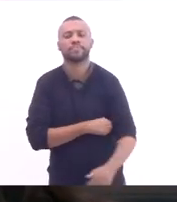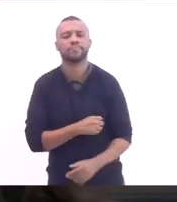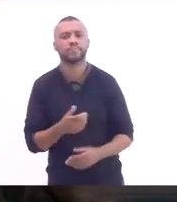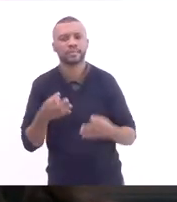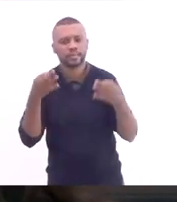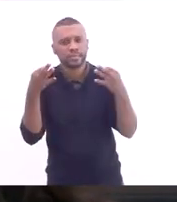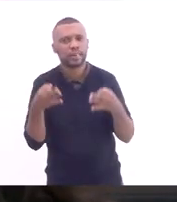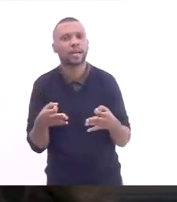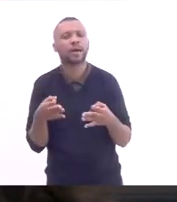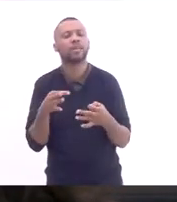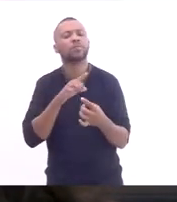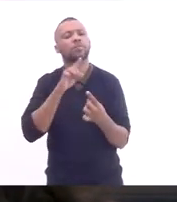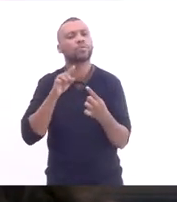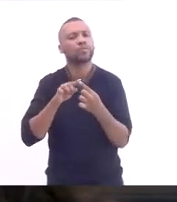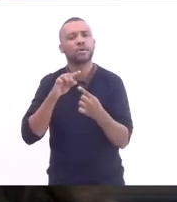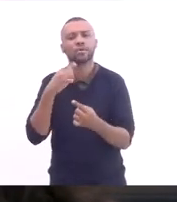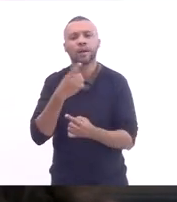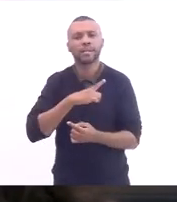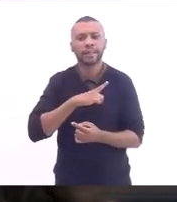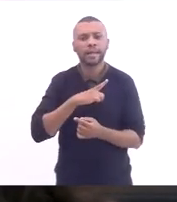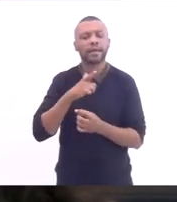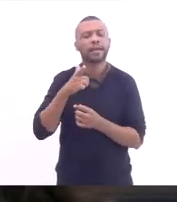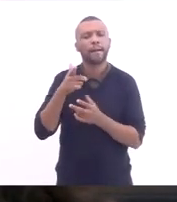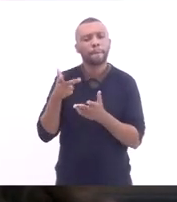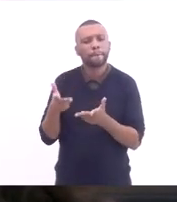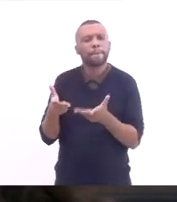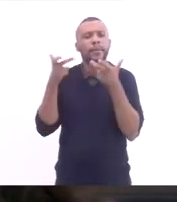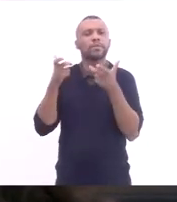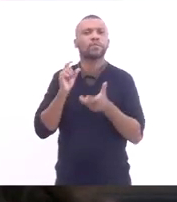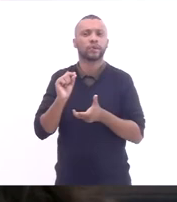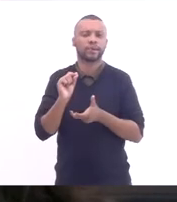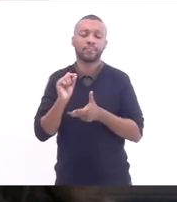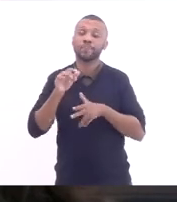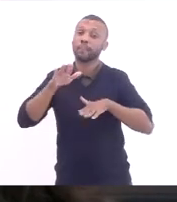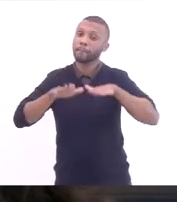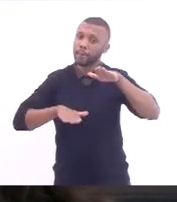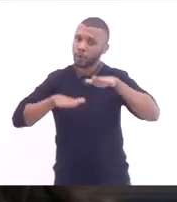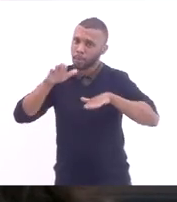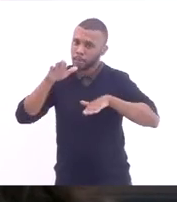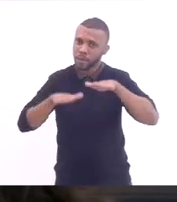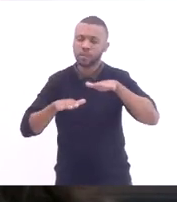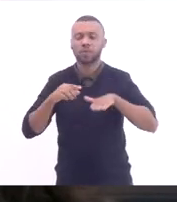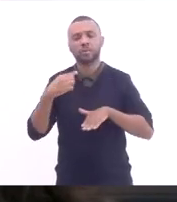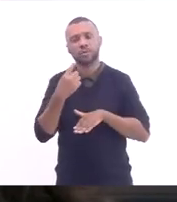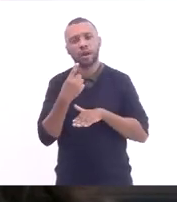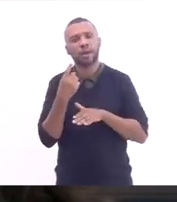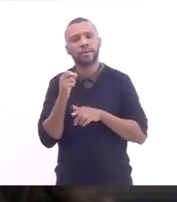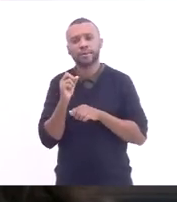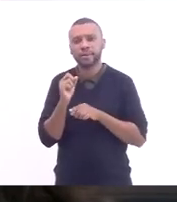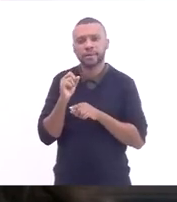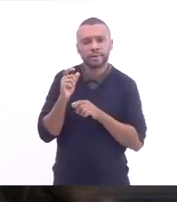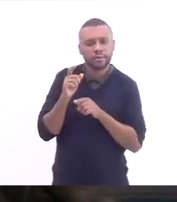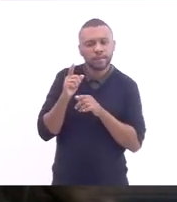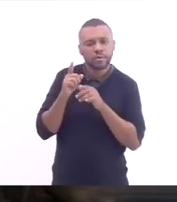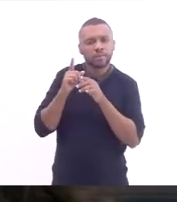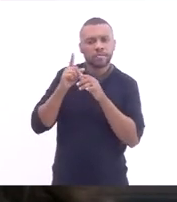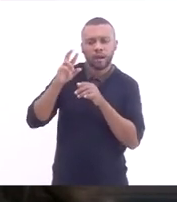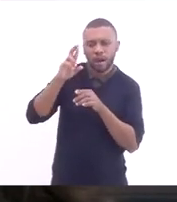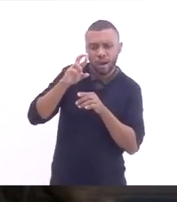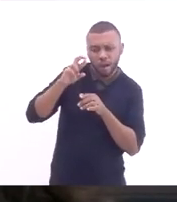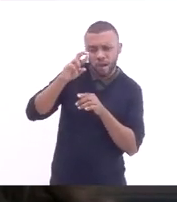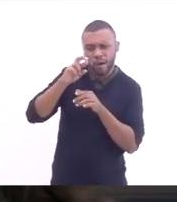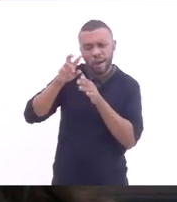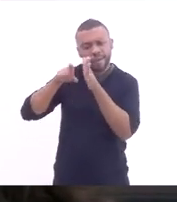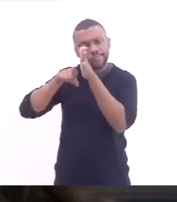exatamente para que o que a gente tem notado, pelo menos quando a gente entra de forma mais aprofundada nas